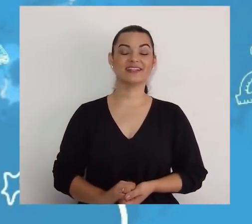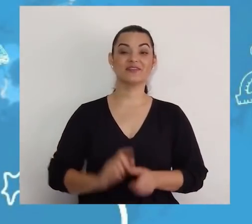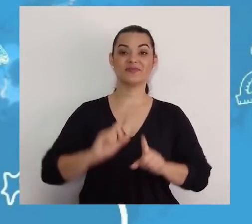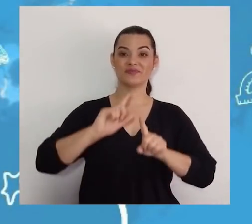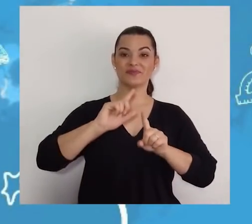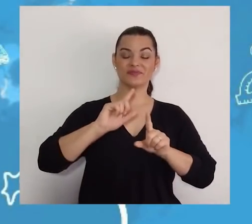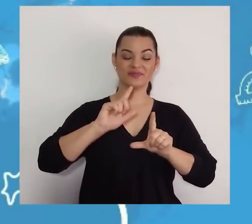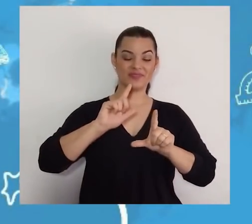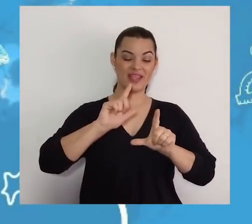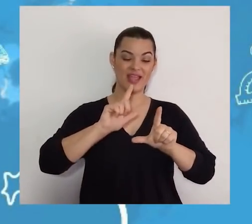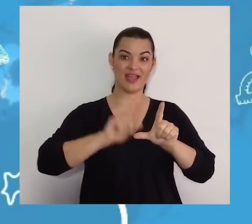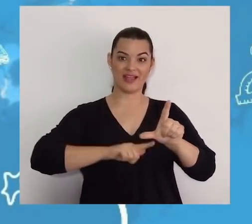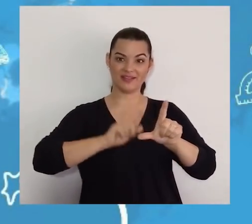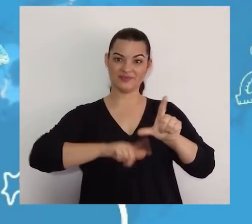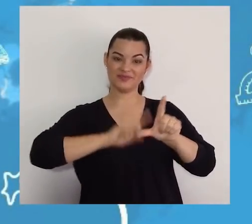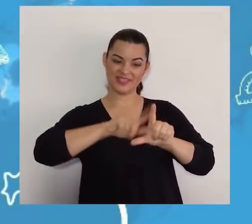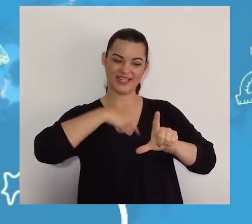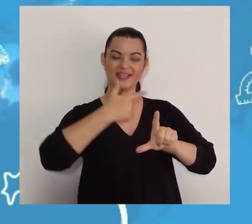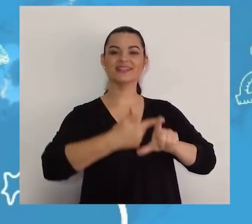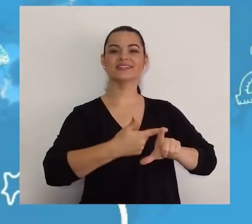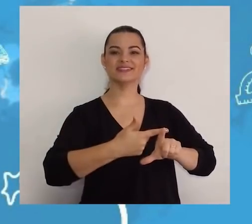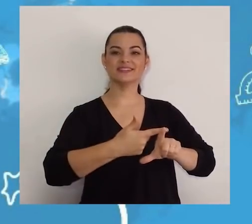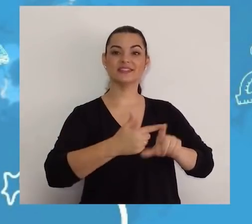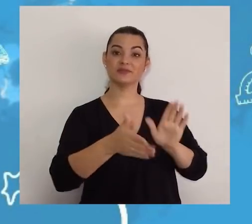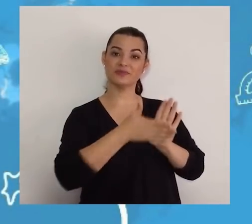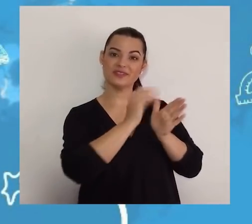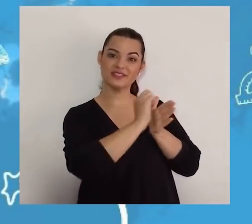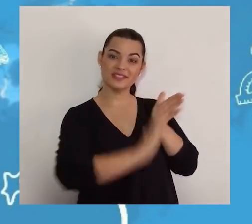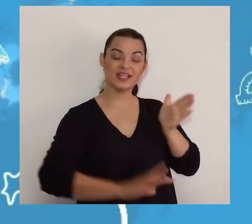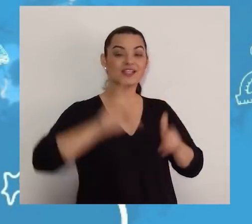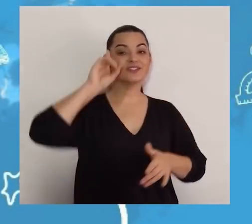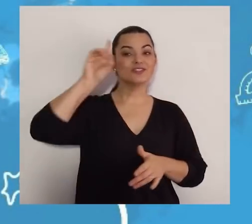Bate. Quem gostou?